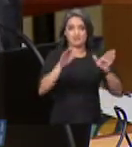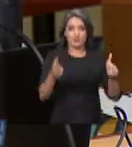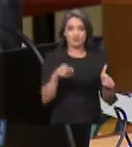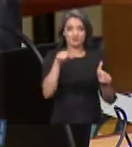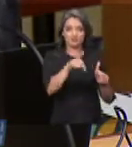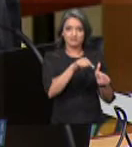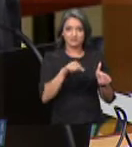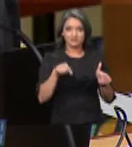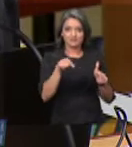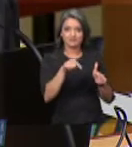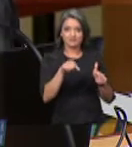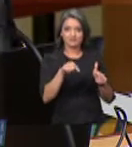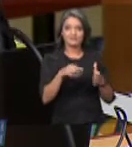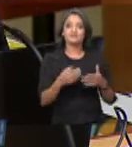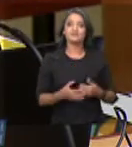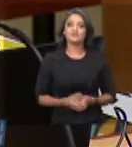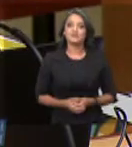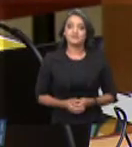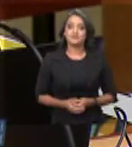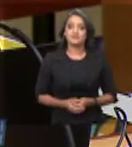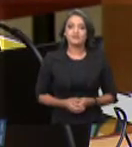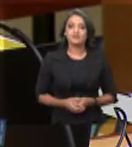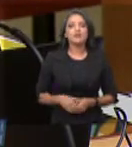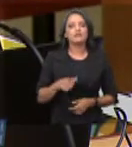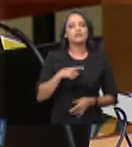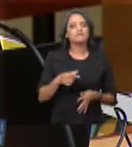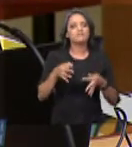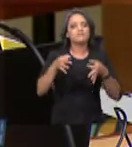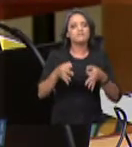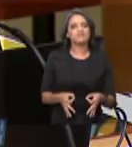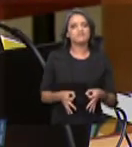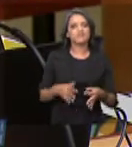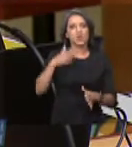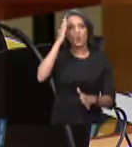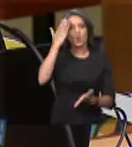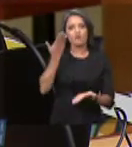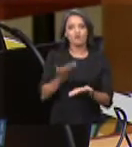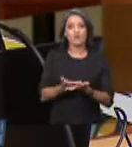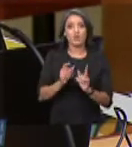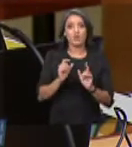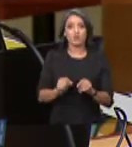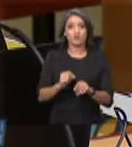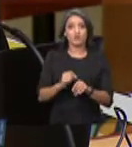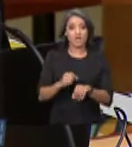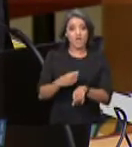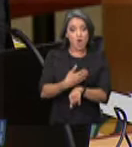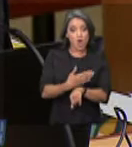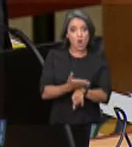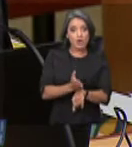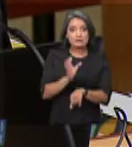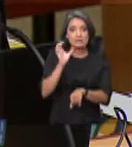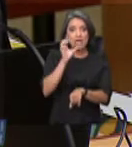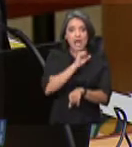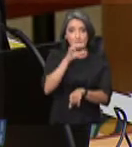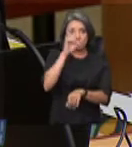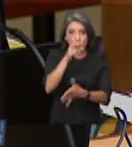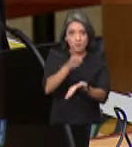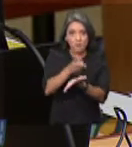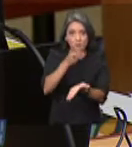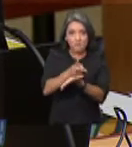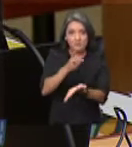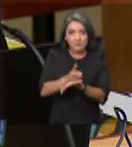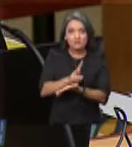eletrônica Com certeza de que poucas horas depois no próprio domingo o Tribunal